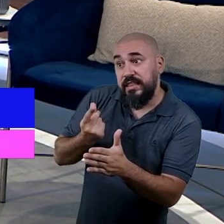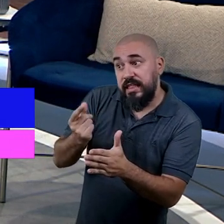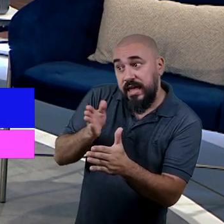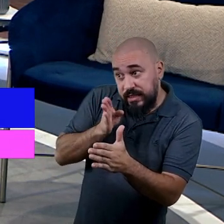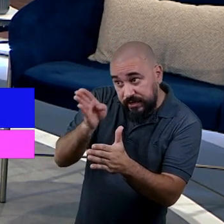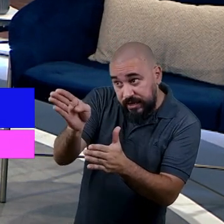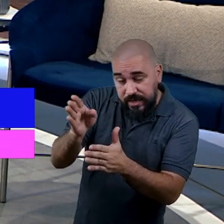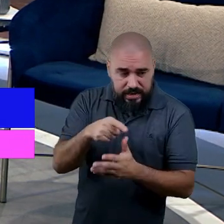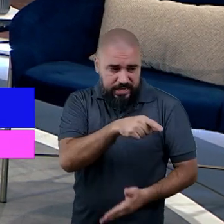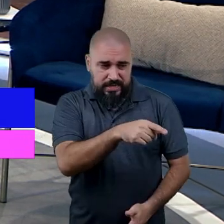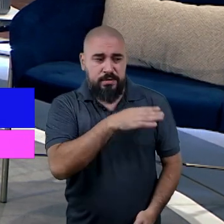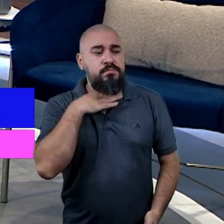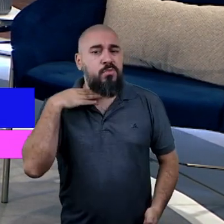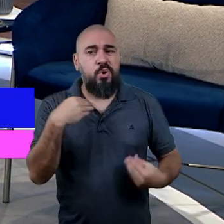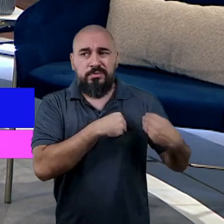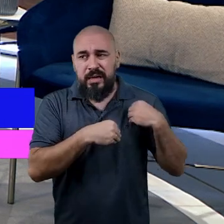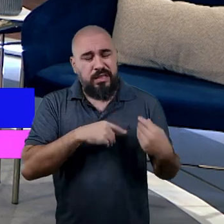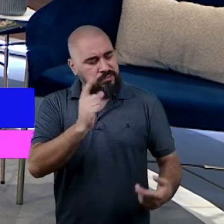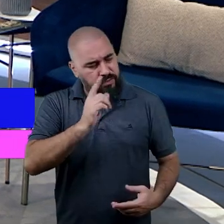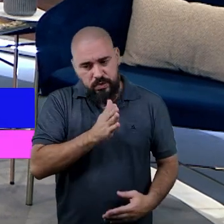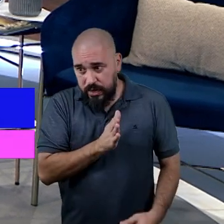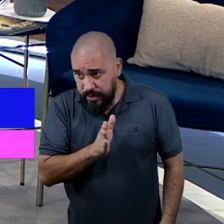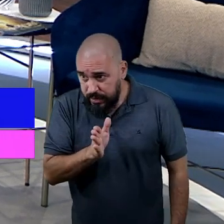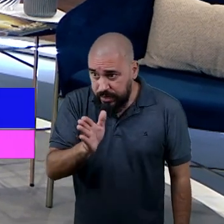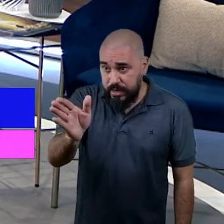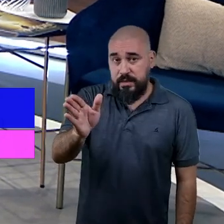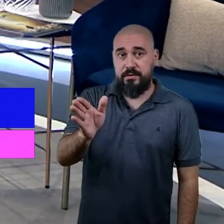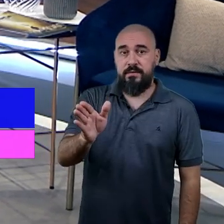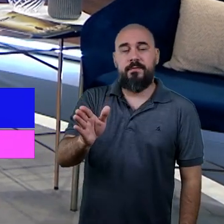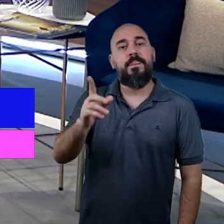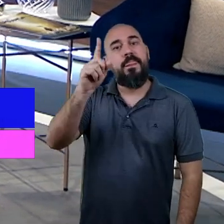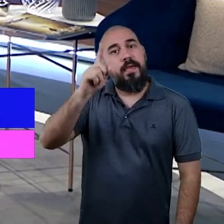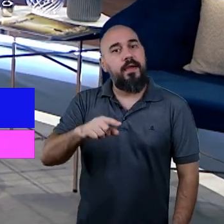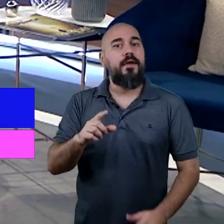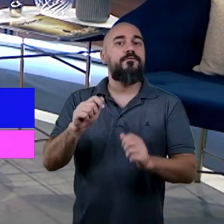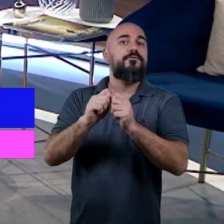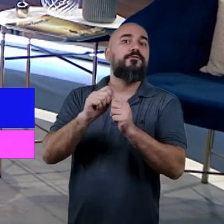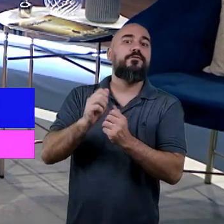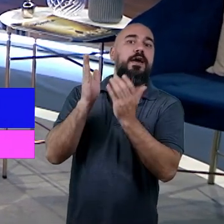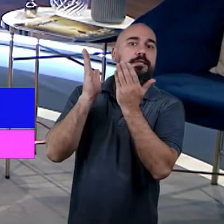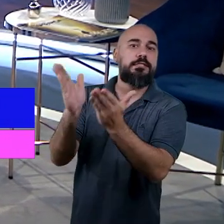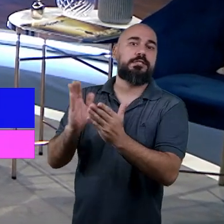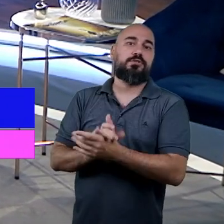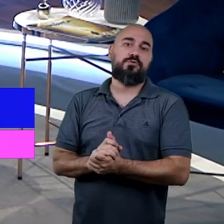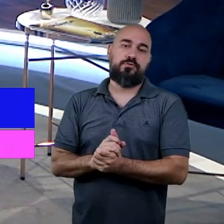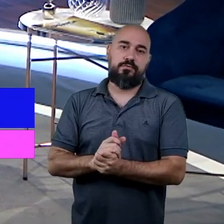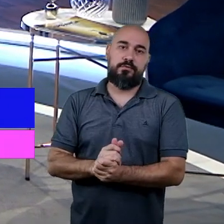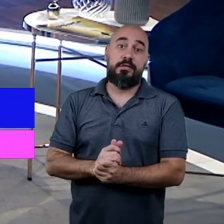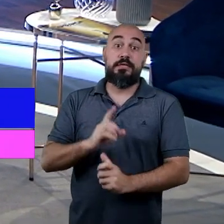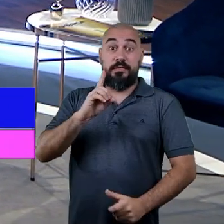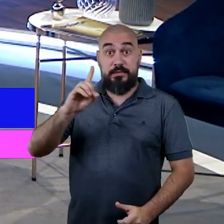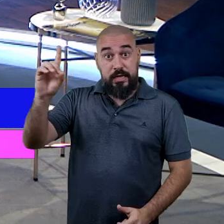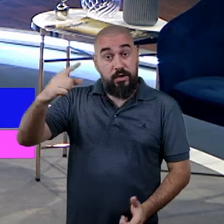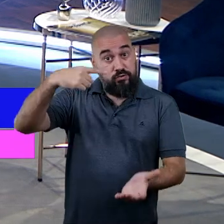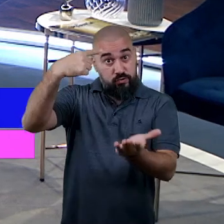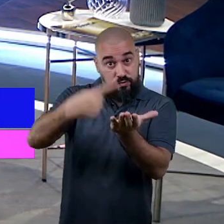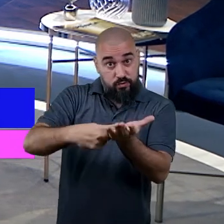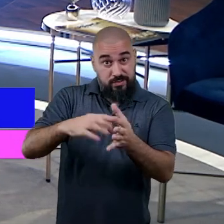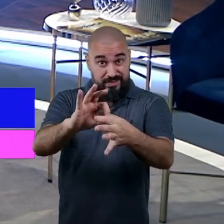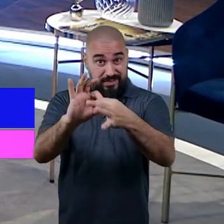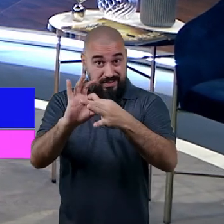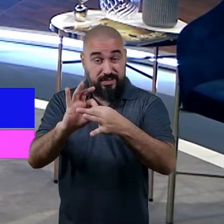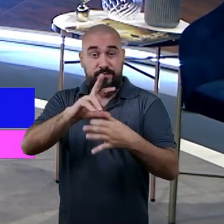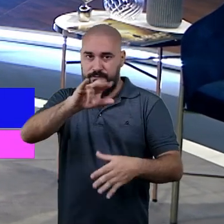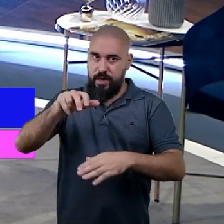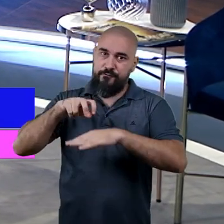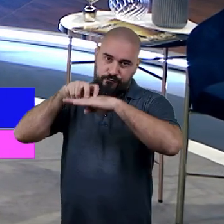caminho. E é exatamente isso que Deus quer operar em você. A aliança dele é que ele vai